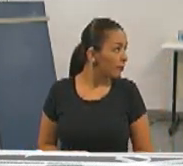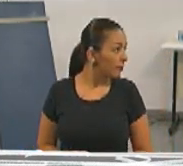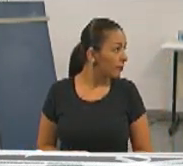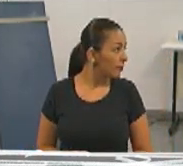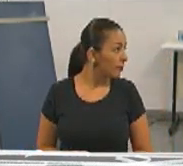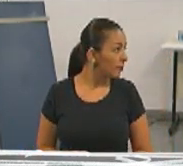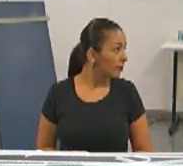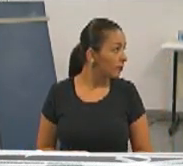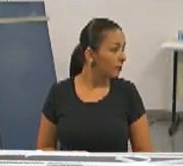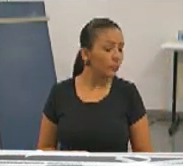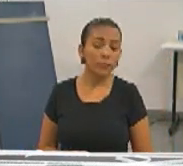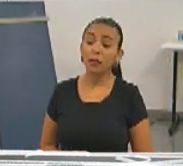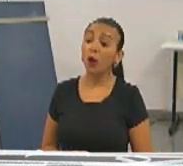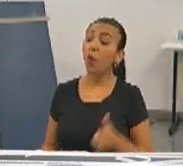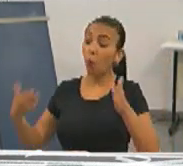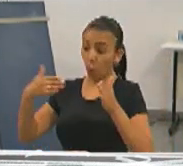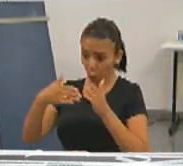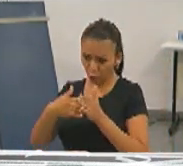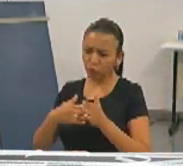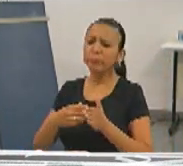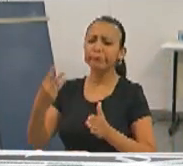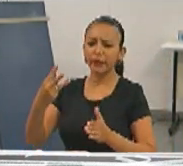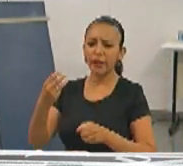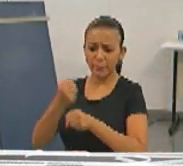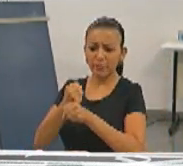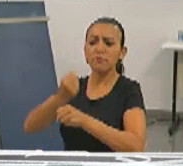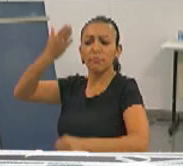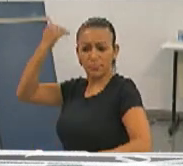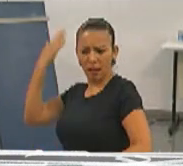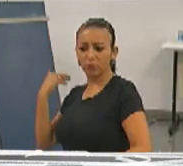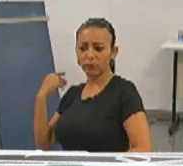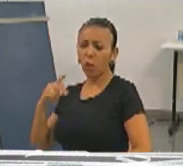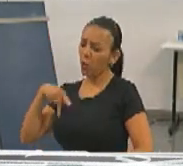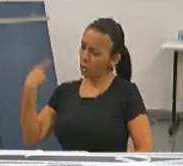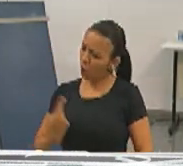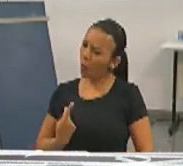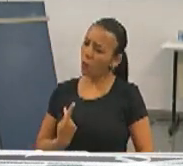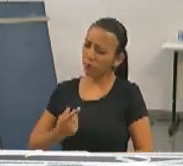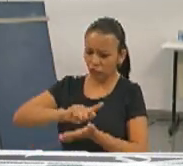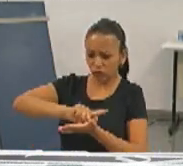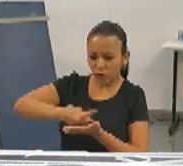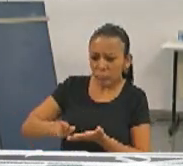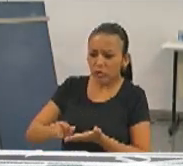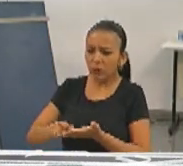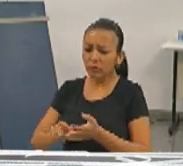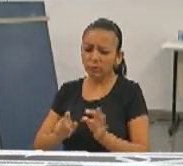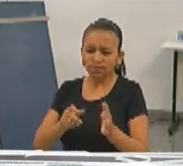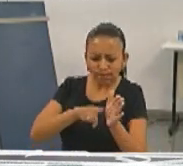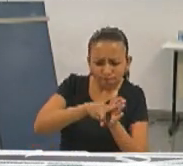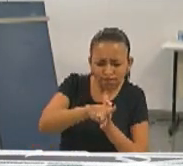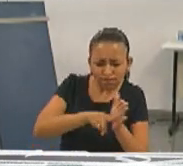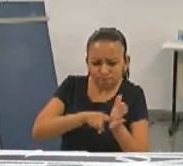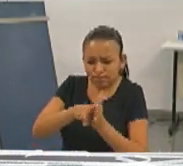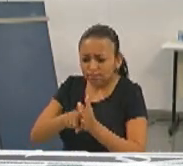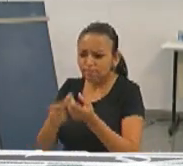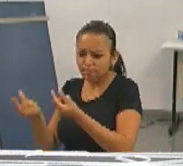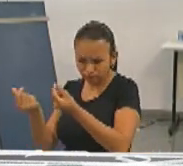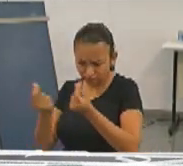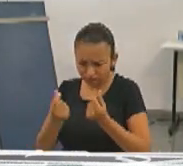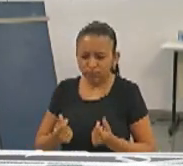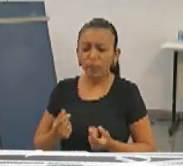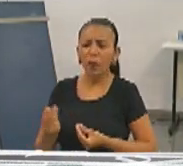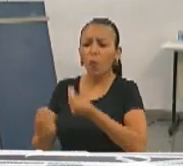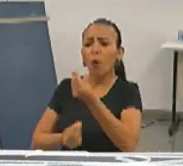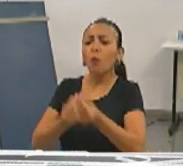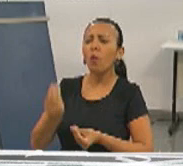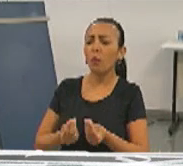Professora? Nos últimos 3 anos da nossa gestão, a nossa gestão efetivou todo o orçamento do investimento em custeio